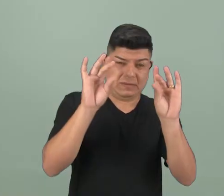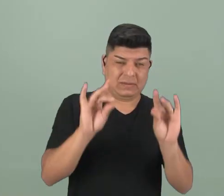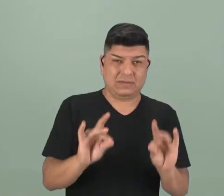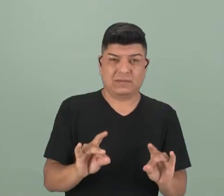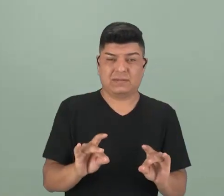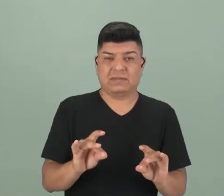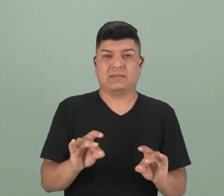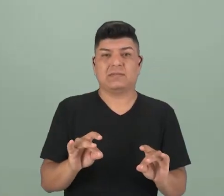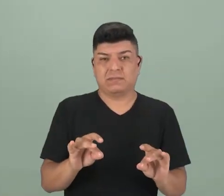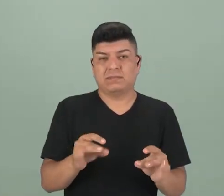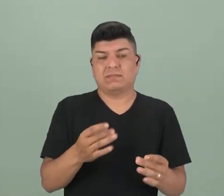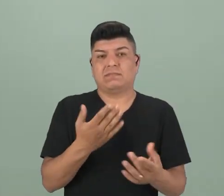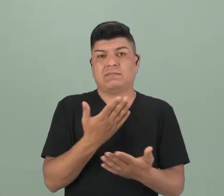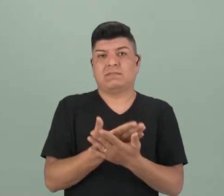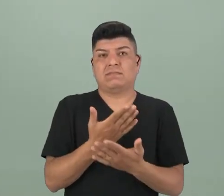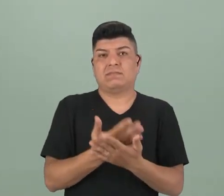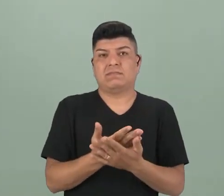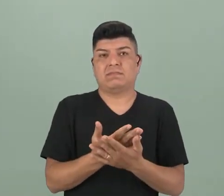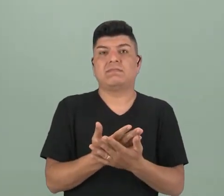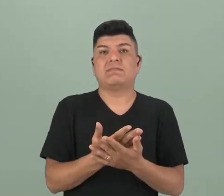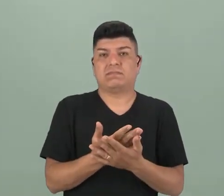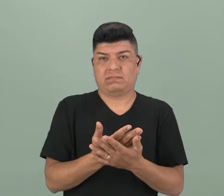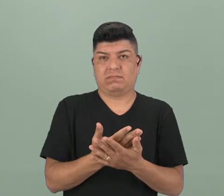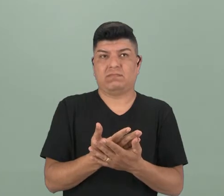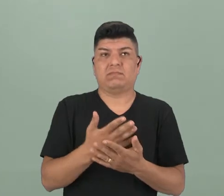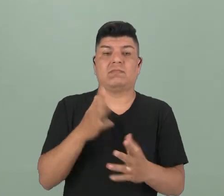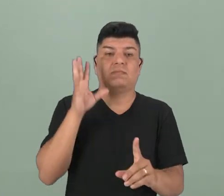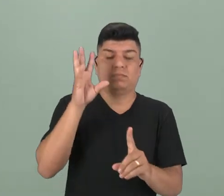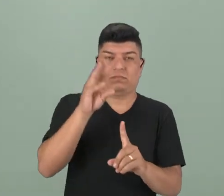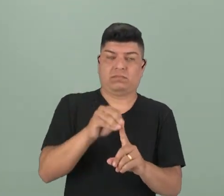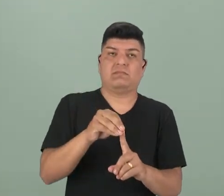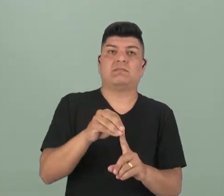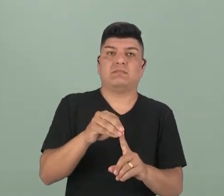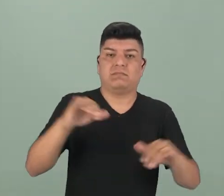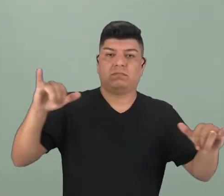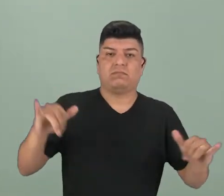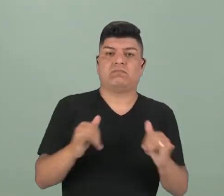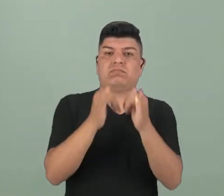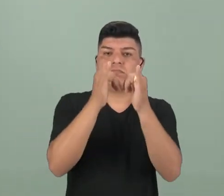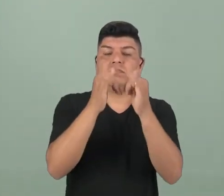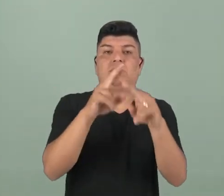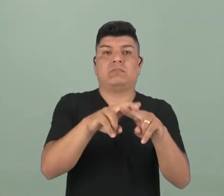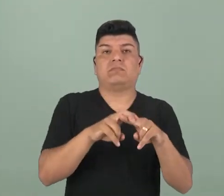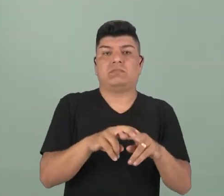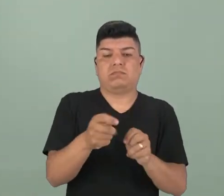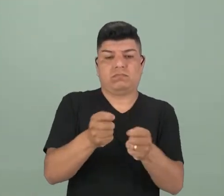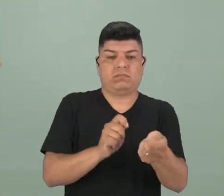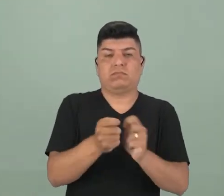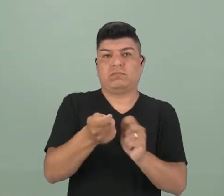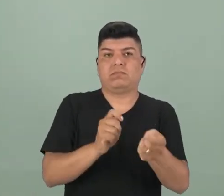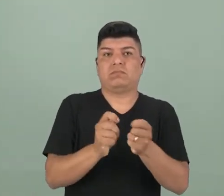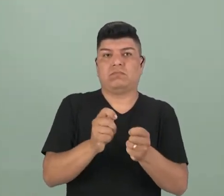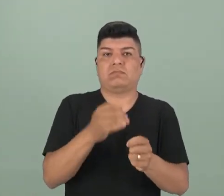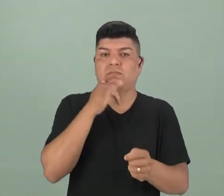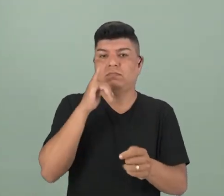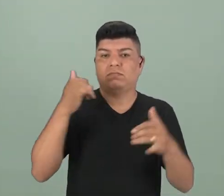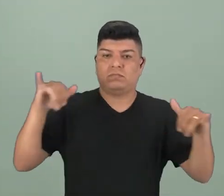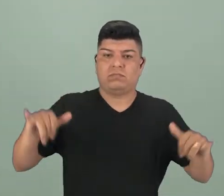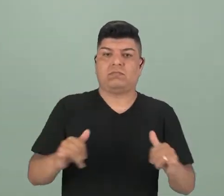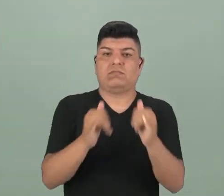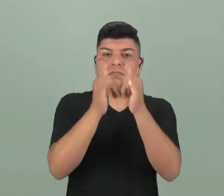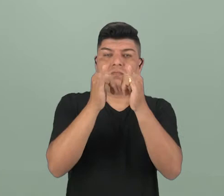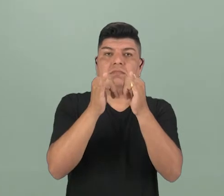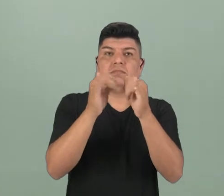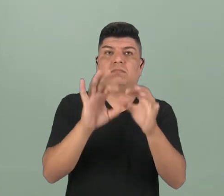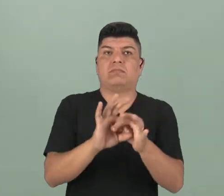energia nuclear. Mas o objetivo é que nós conseguimos dominar a energia nuclear, por exemplo,